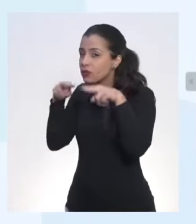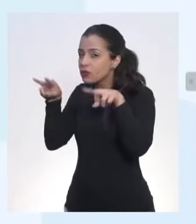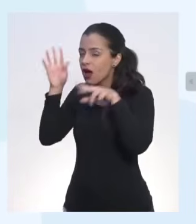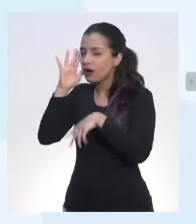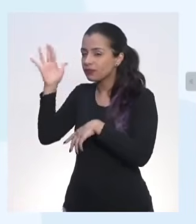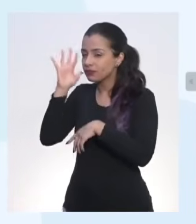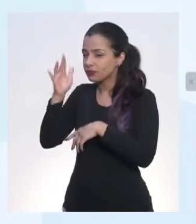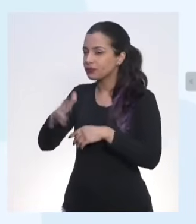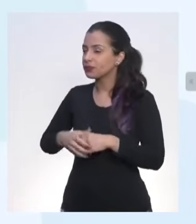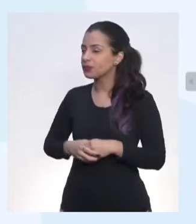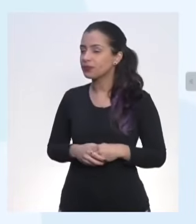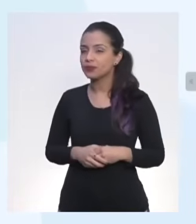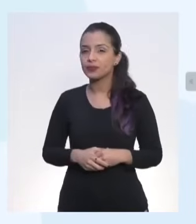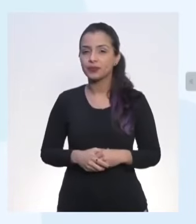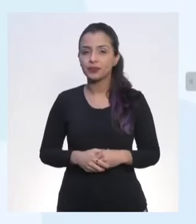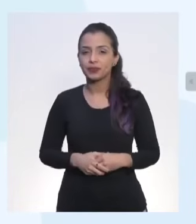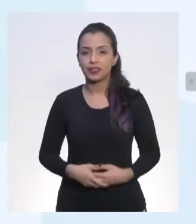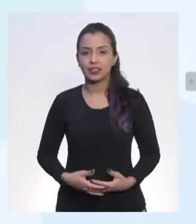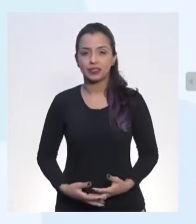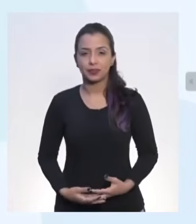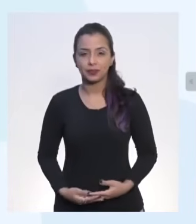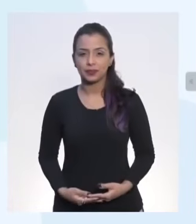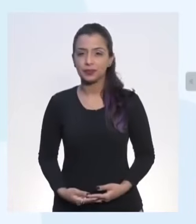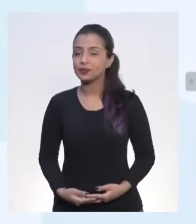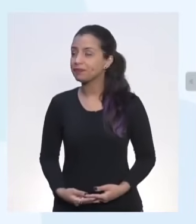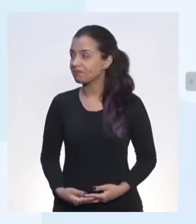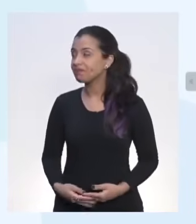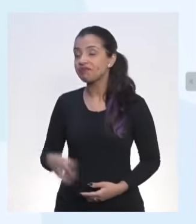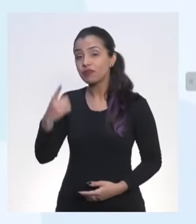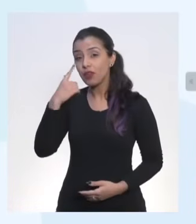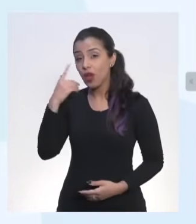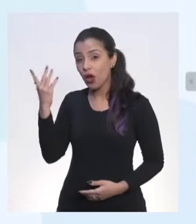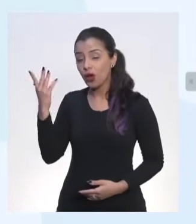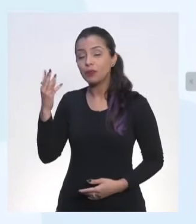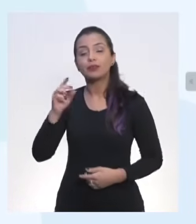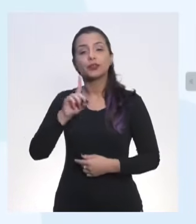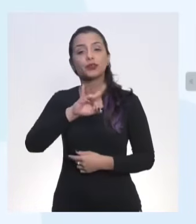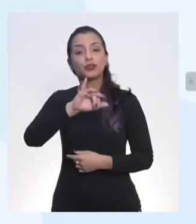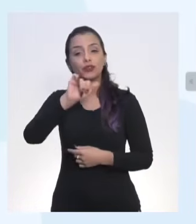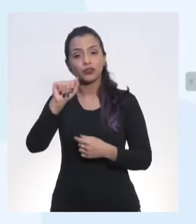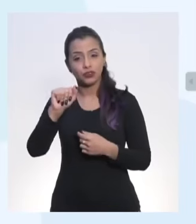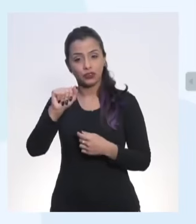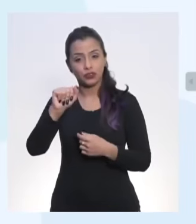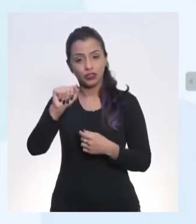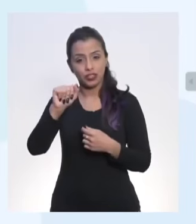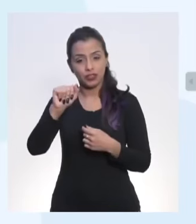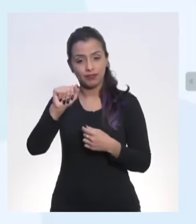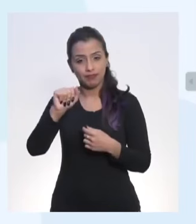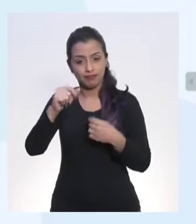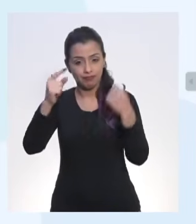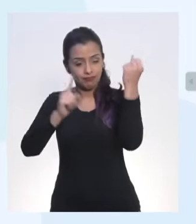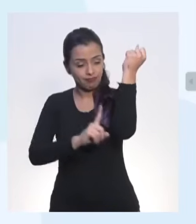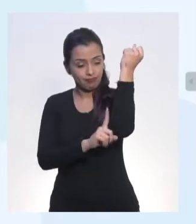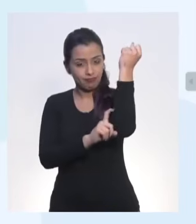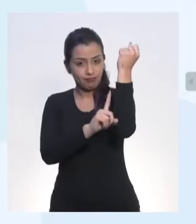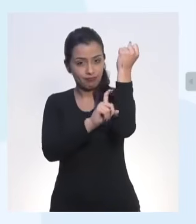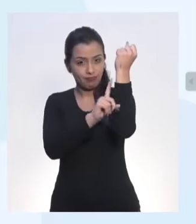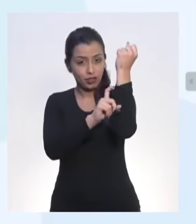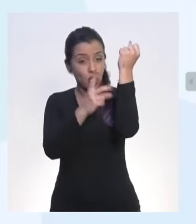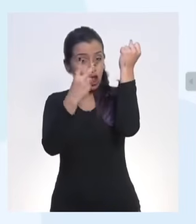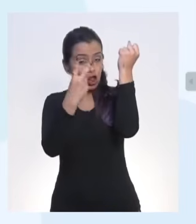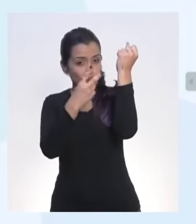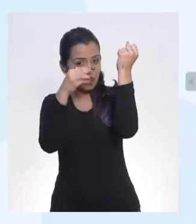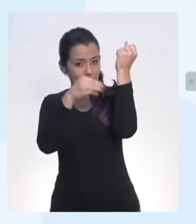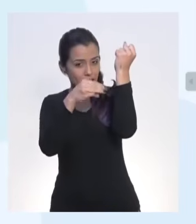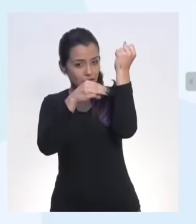dia. Aí ela sobe 2, então ela foi parar aqui no 3. Só que ela desce 1, então ela parou aqui, ó. Tudo